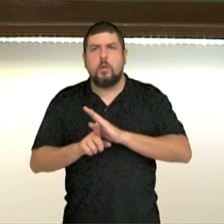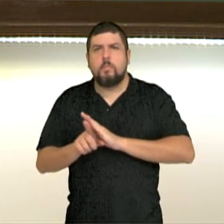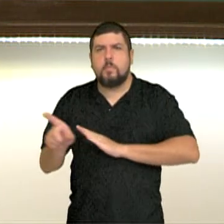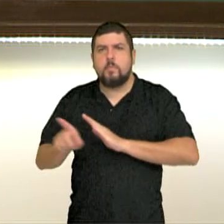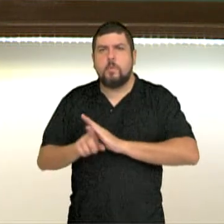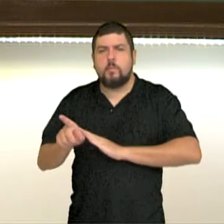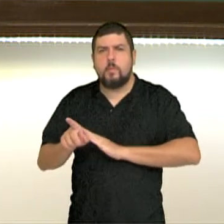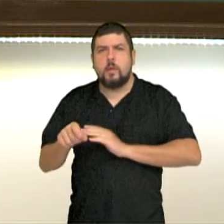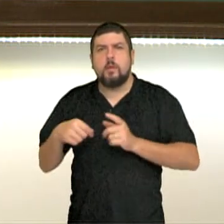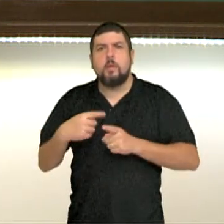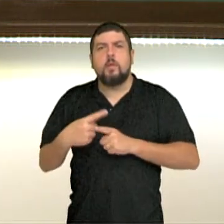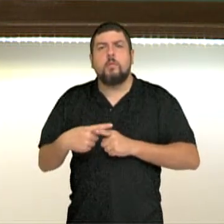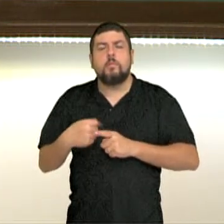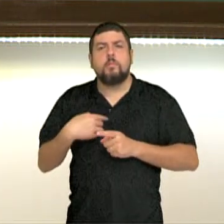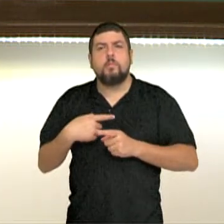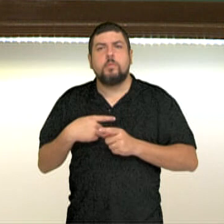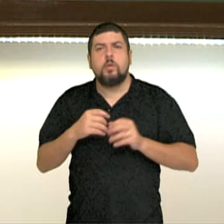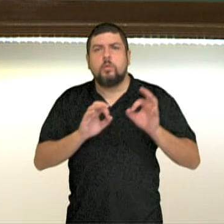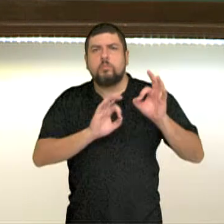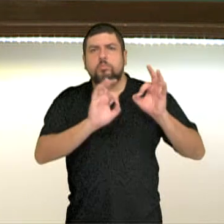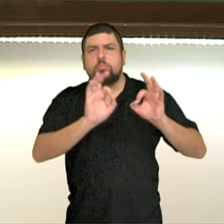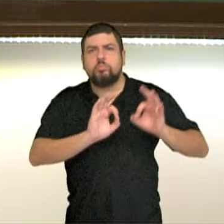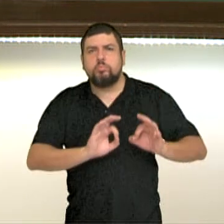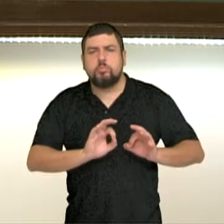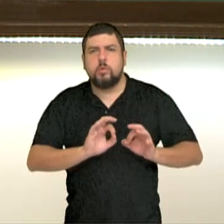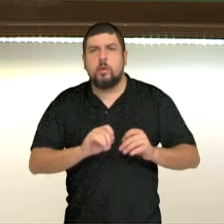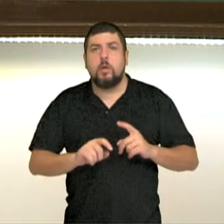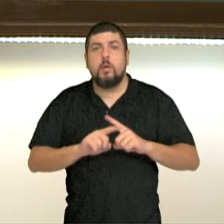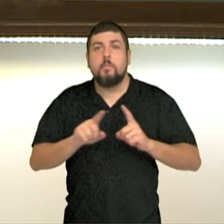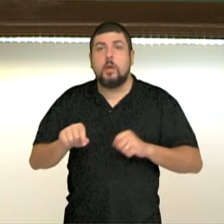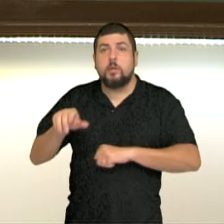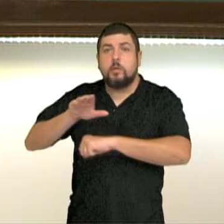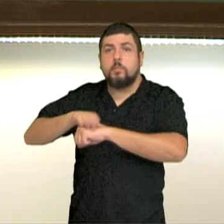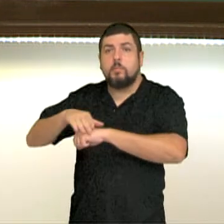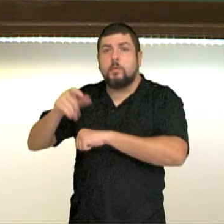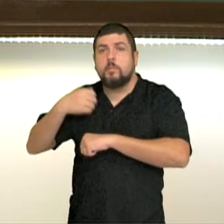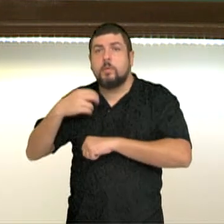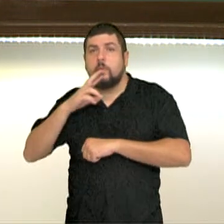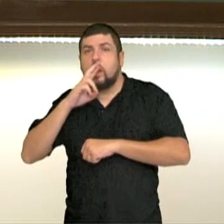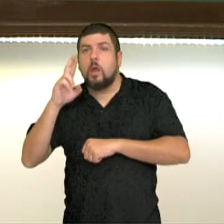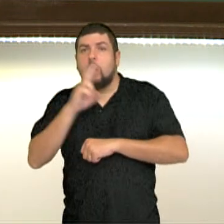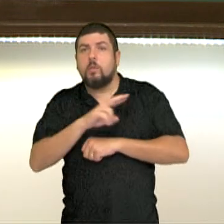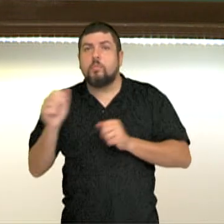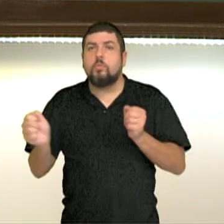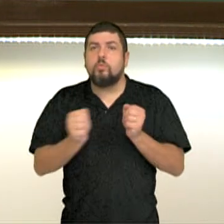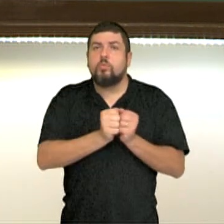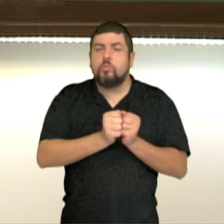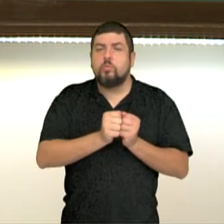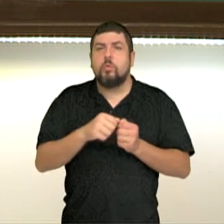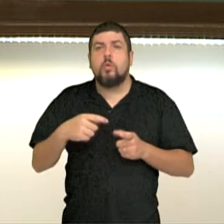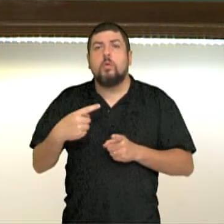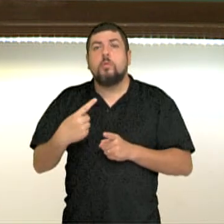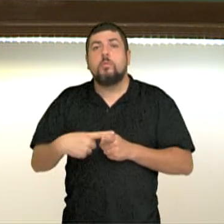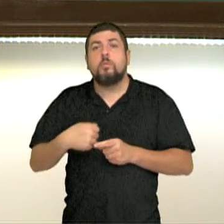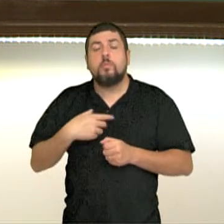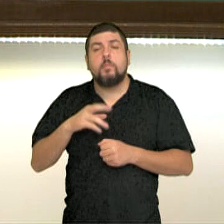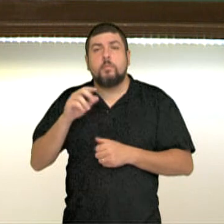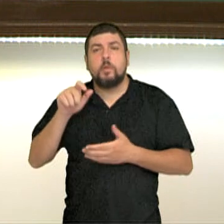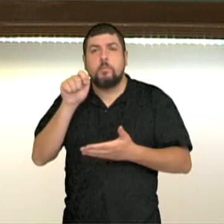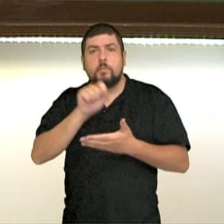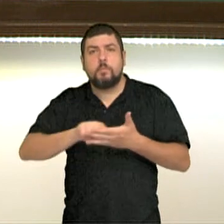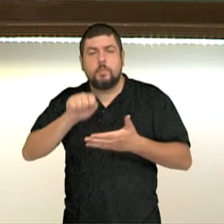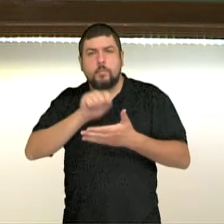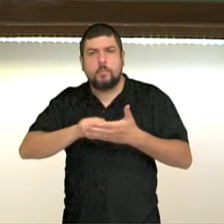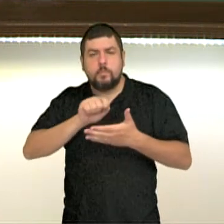vai direcionar. No entanto, o entrevistado é coprodutor, porque o que está acontecendo ali, o que vai ser escrito, é o